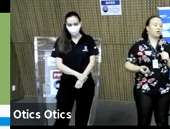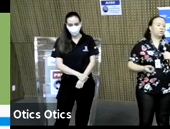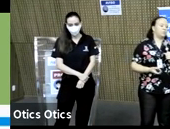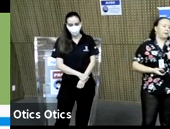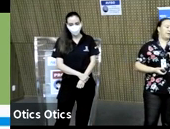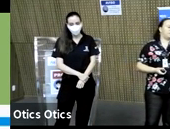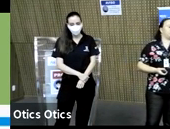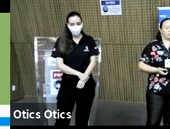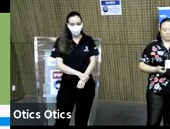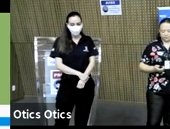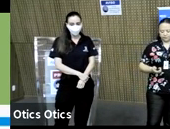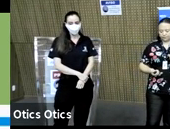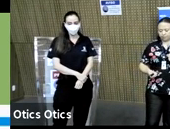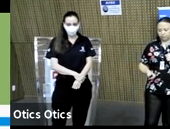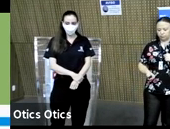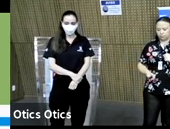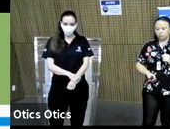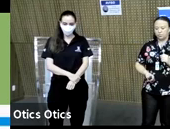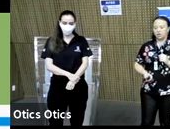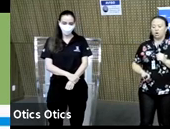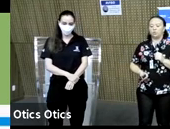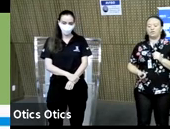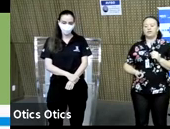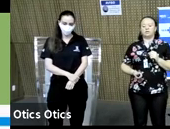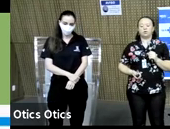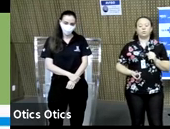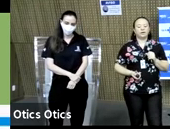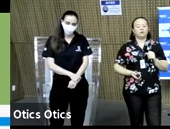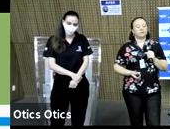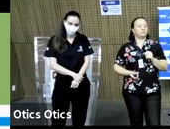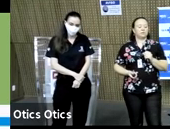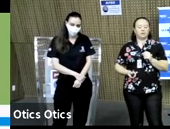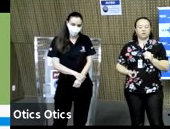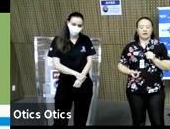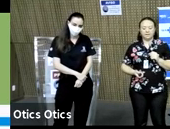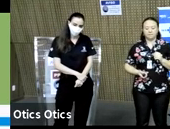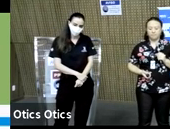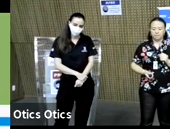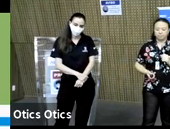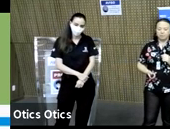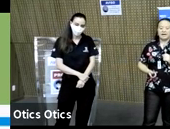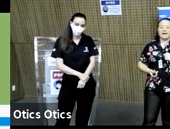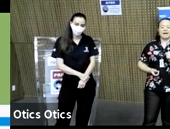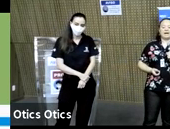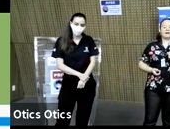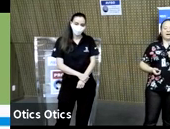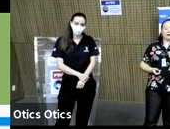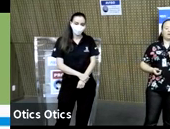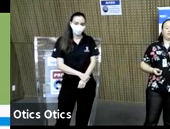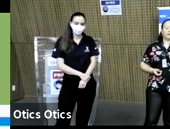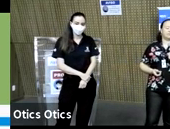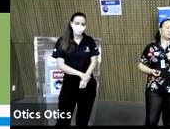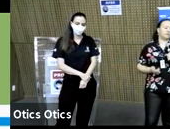relatórios do PEC-SUS. O indicador ruim que nós temos que melhorar é